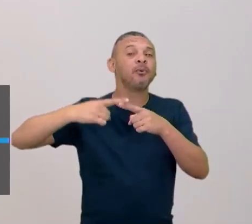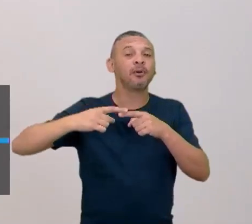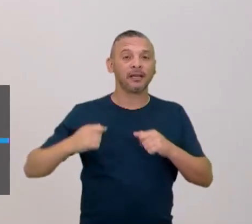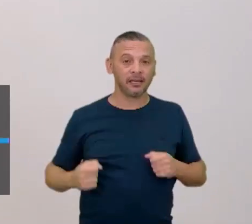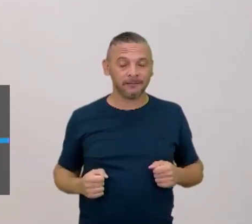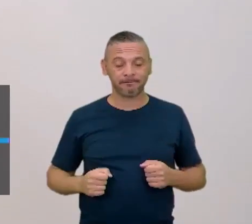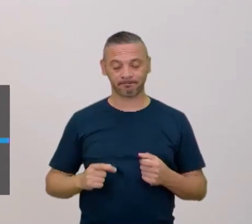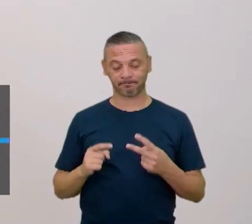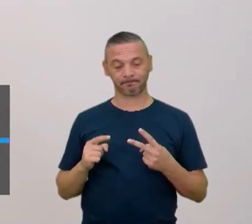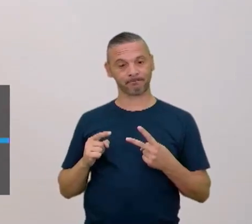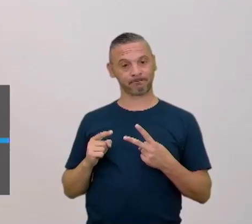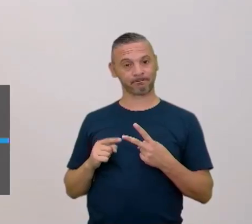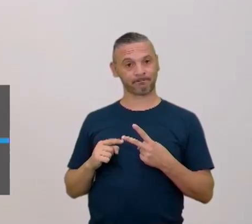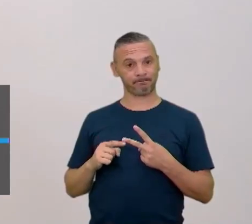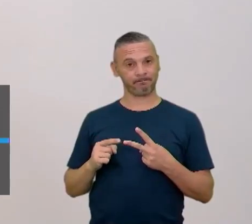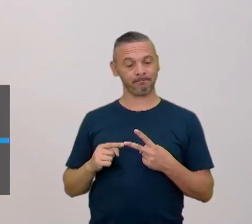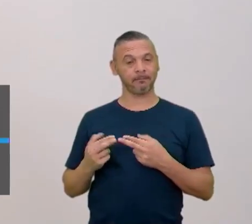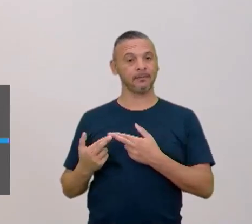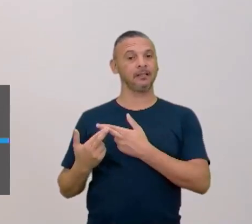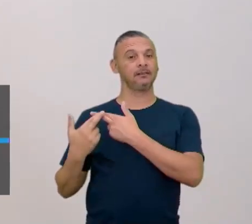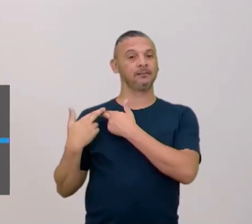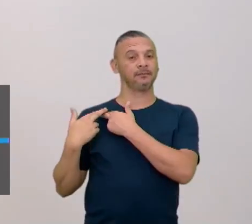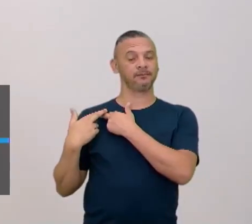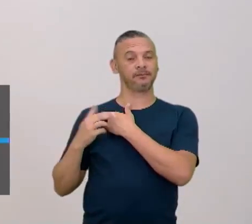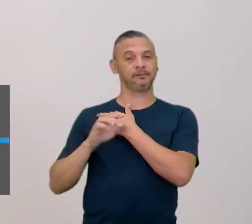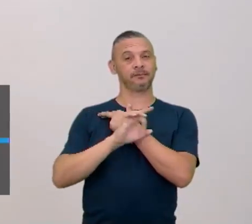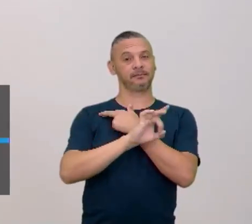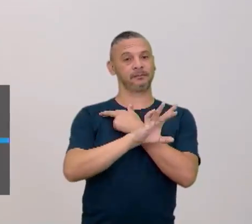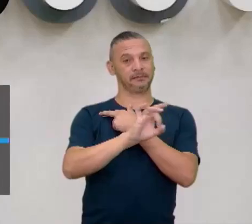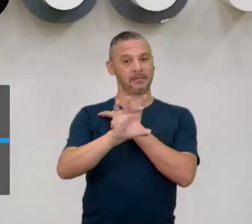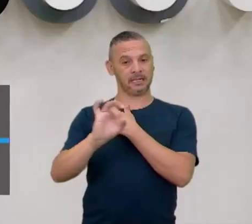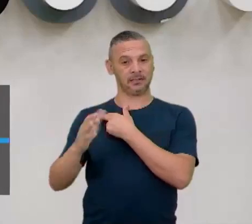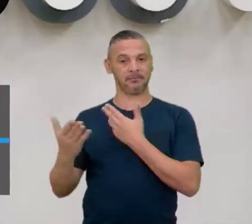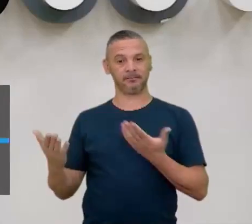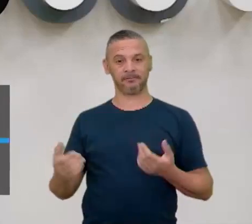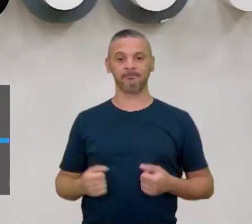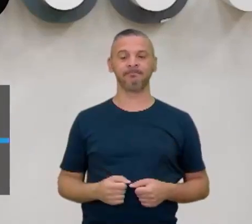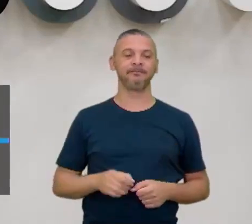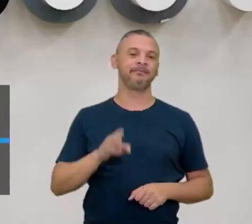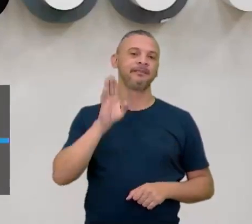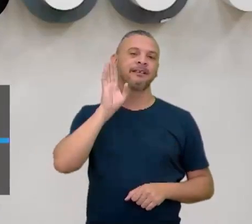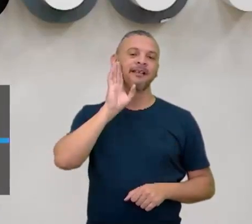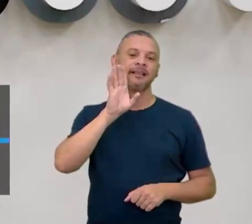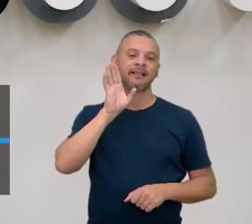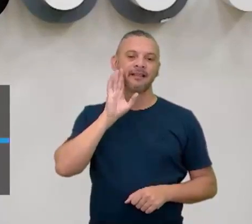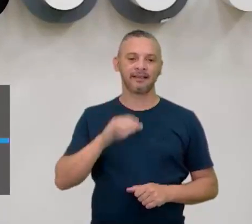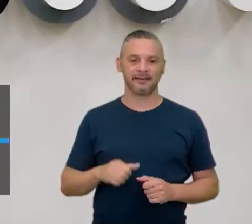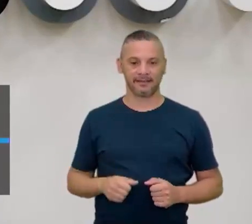contexto, o papel ali, a função de cada elemento. Por favor. Muito legal, Pro.